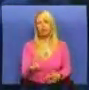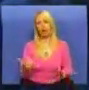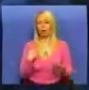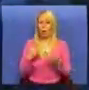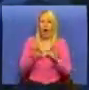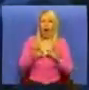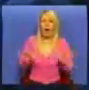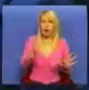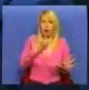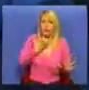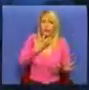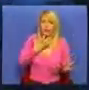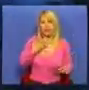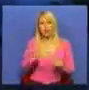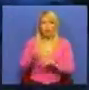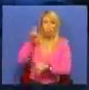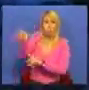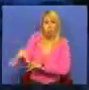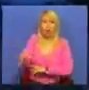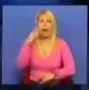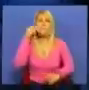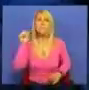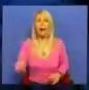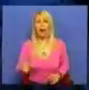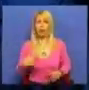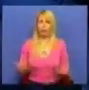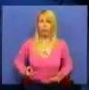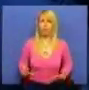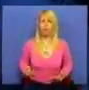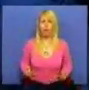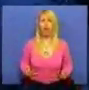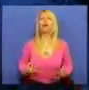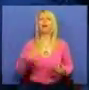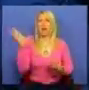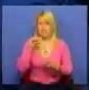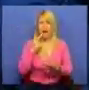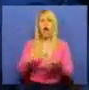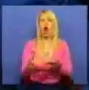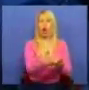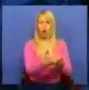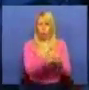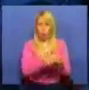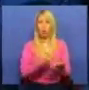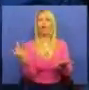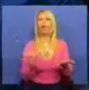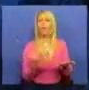bancos. Estão a ter mais lucros, mas estão a pagar também